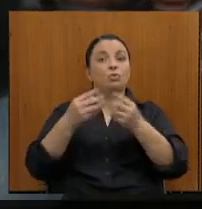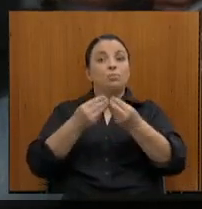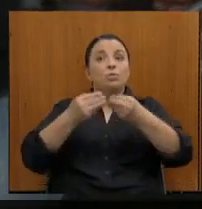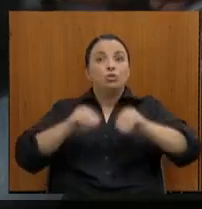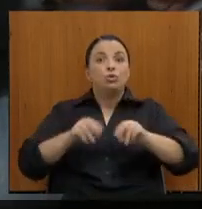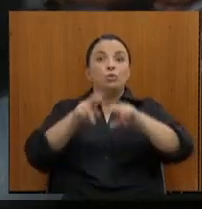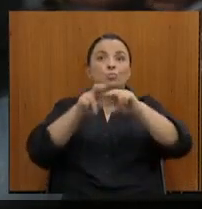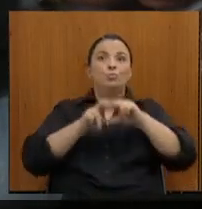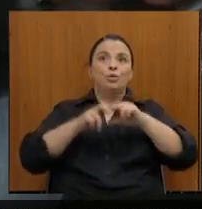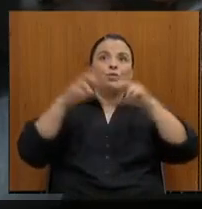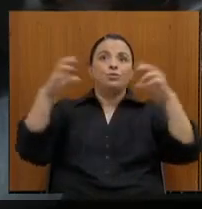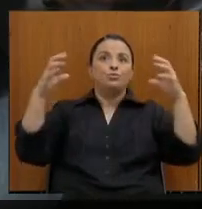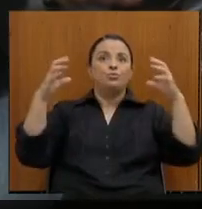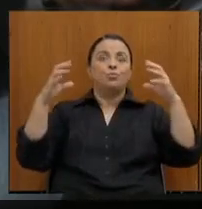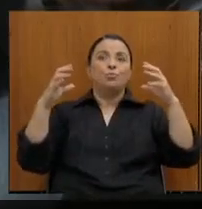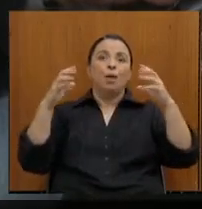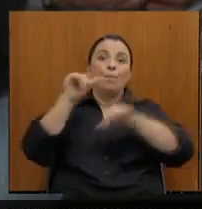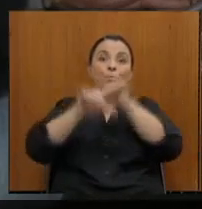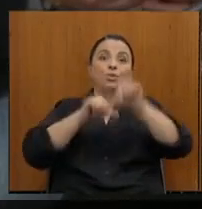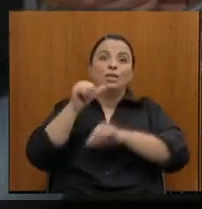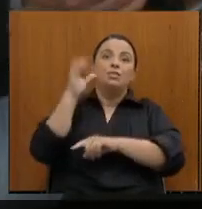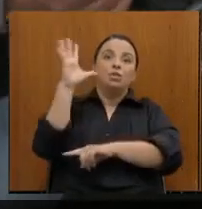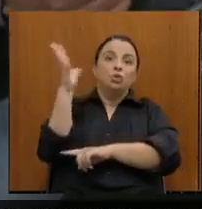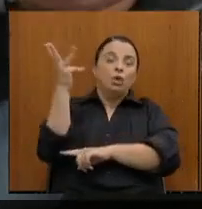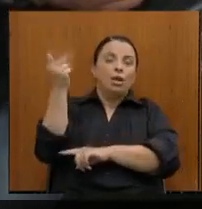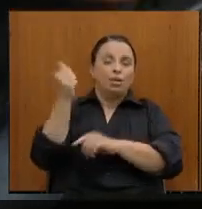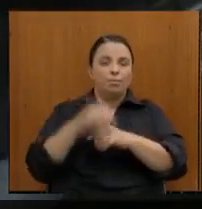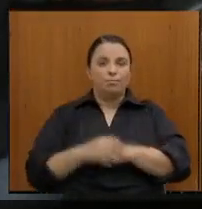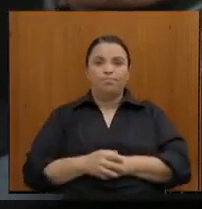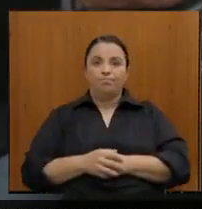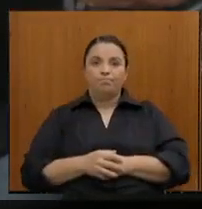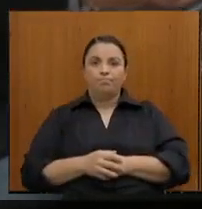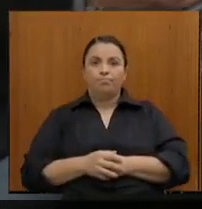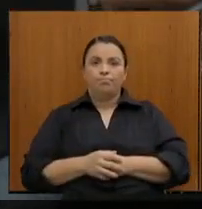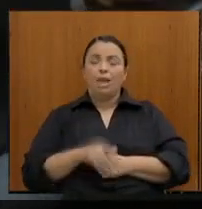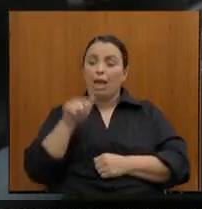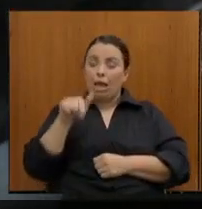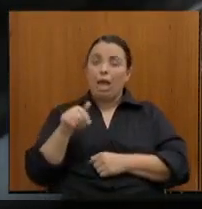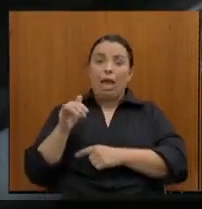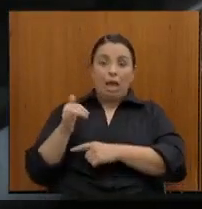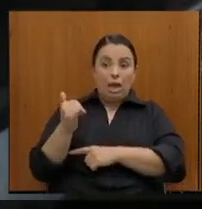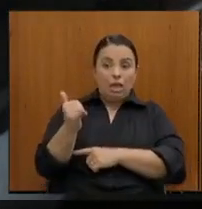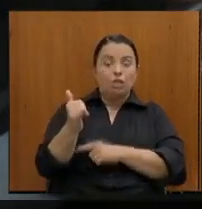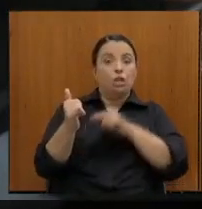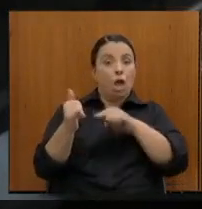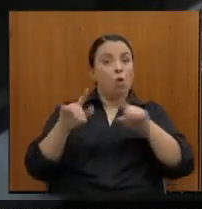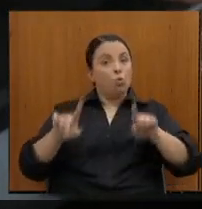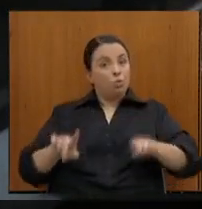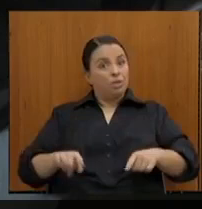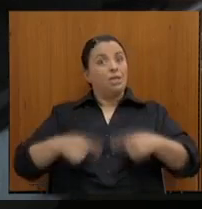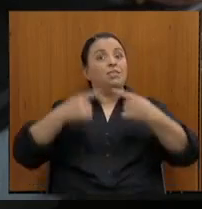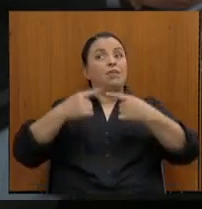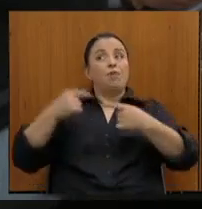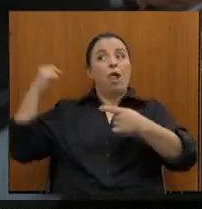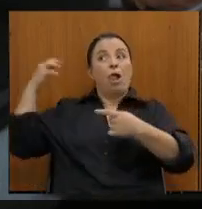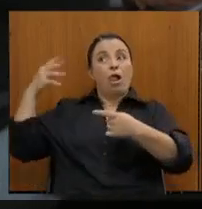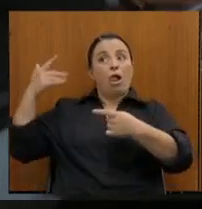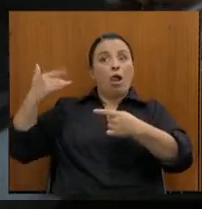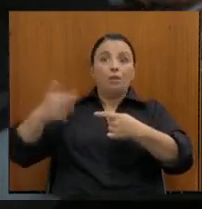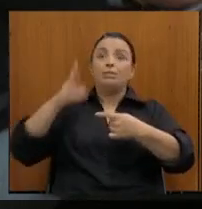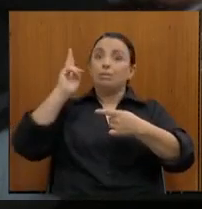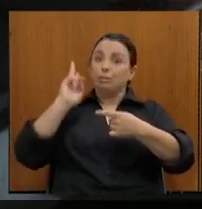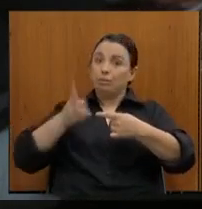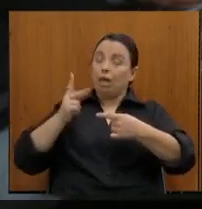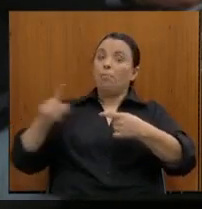e o cenário energético sempre foi um desafio para o homem ao longo da história da civilização no entanto